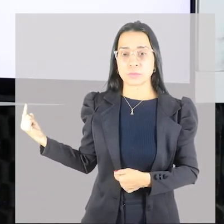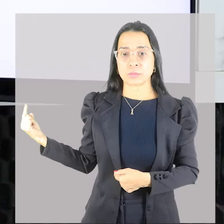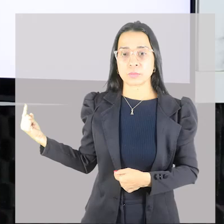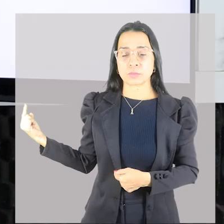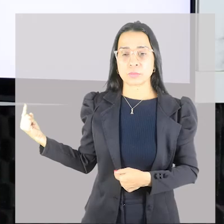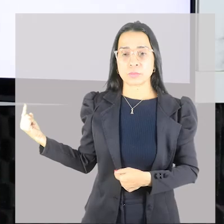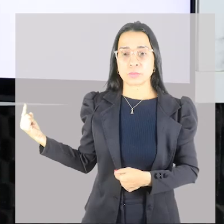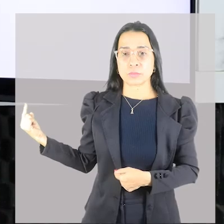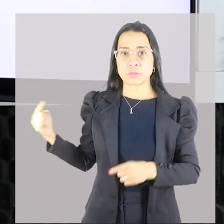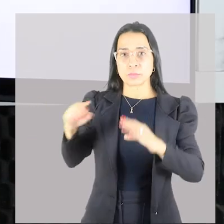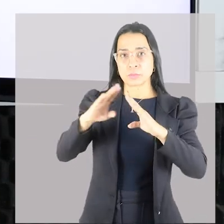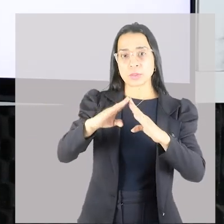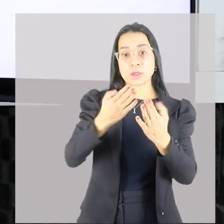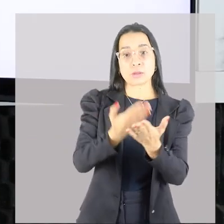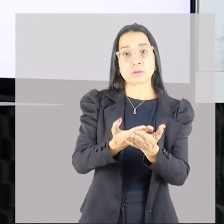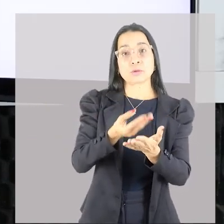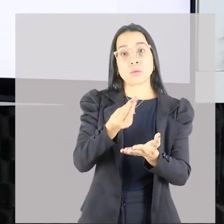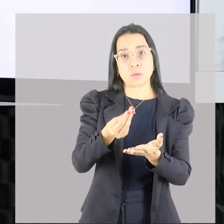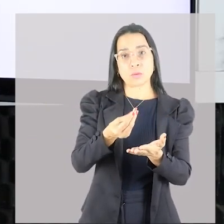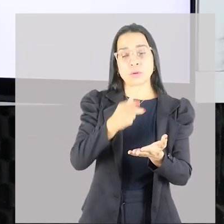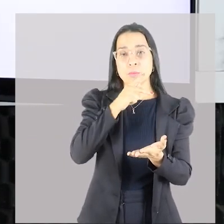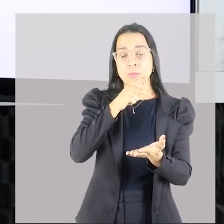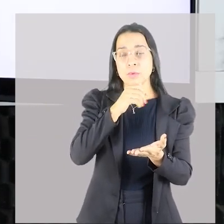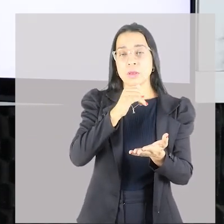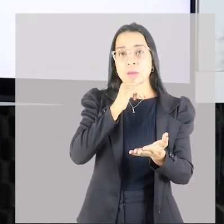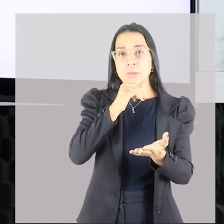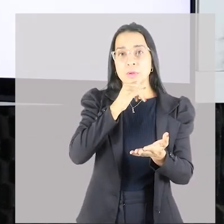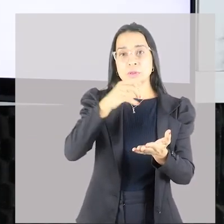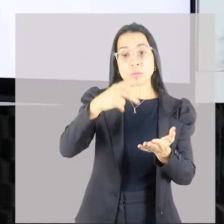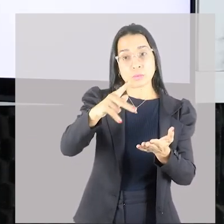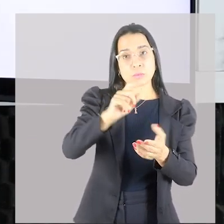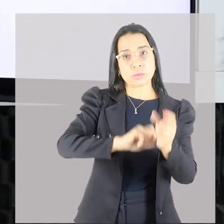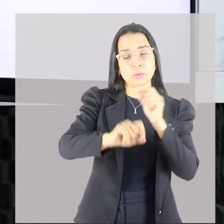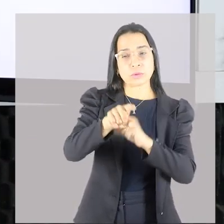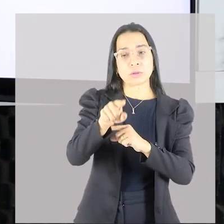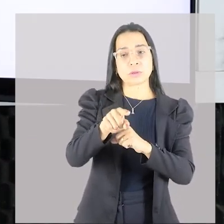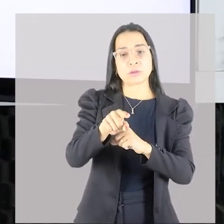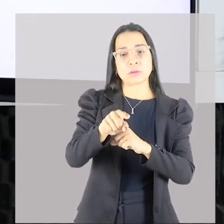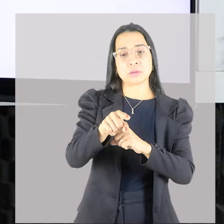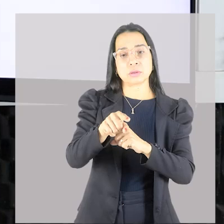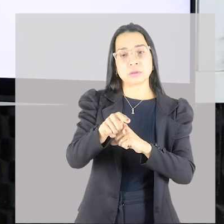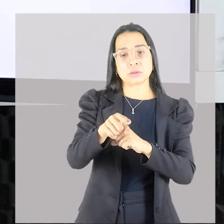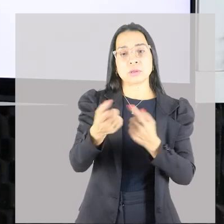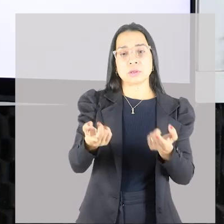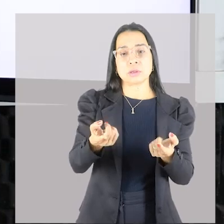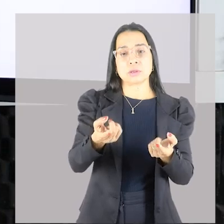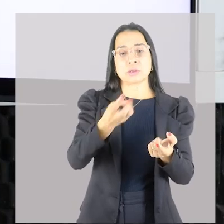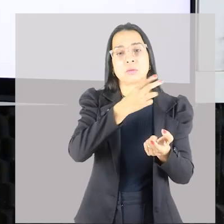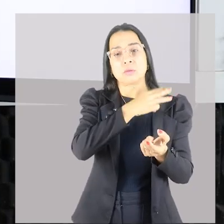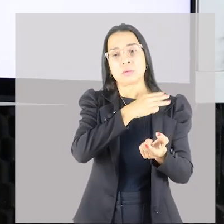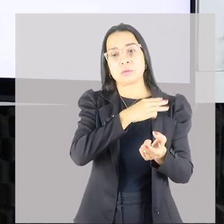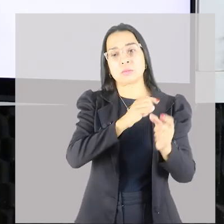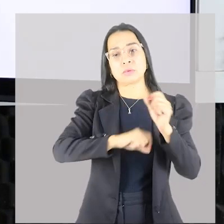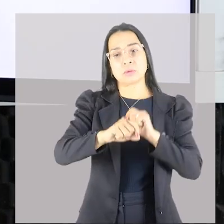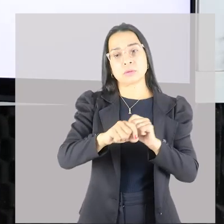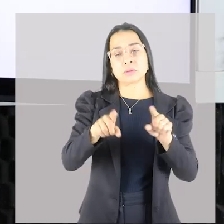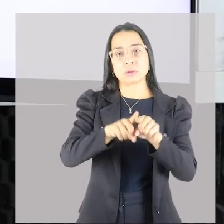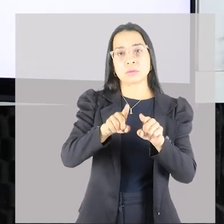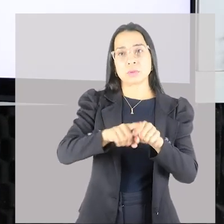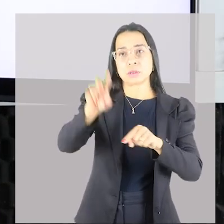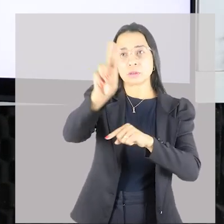tanto de escolas, que é o caso de vocês, né, que são secundaristas, como também de universidades, que são os estudantes